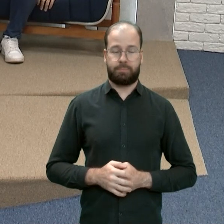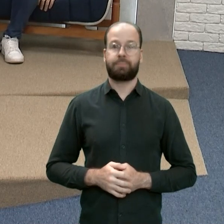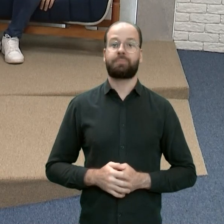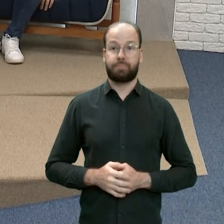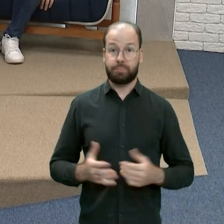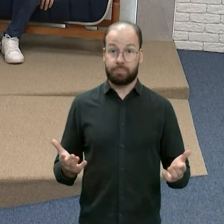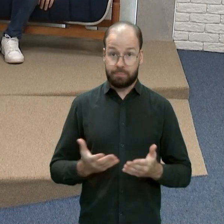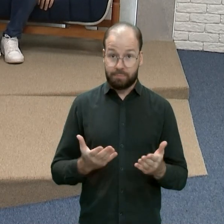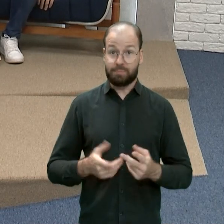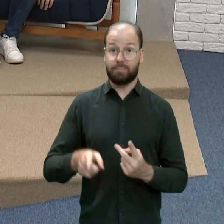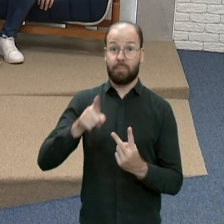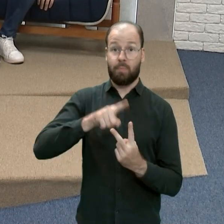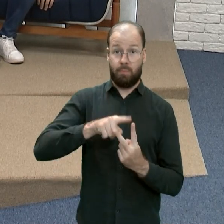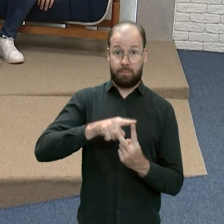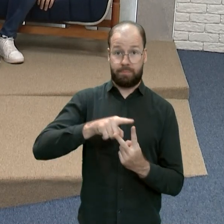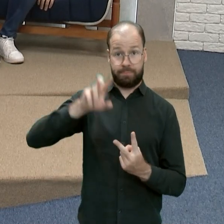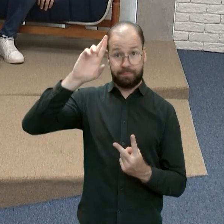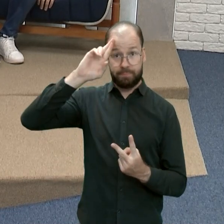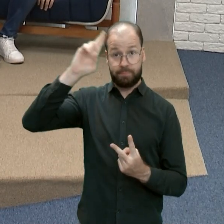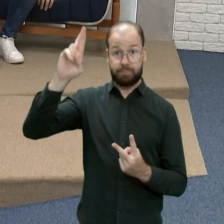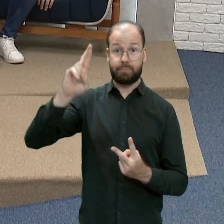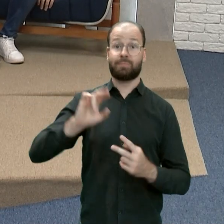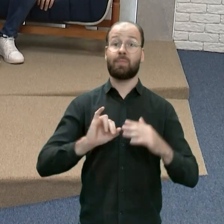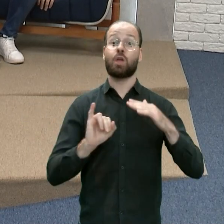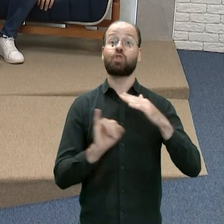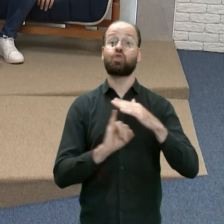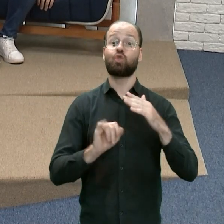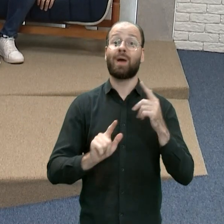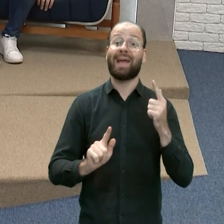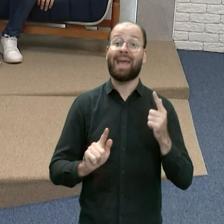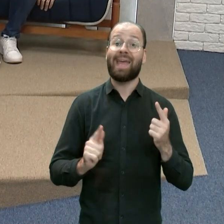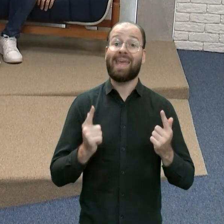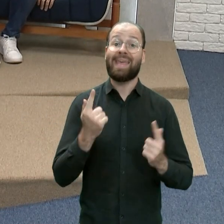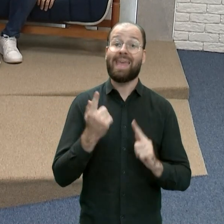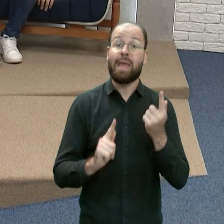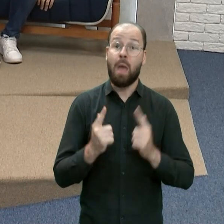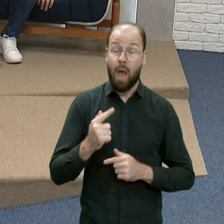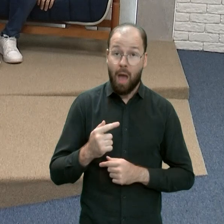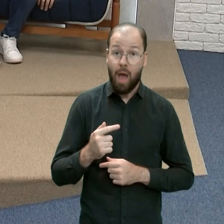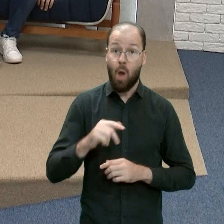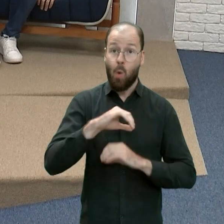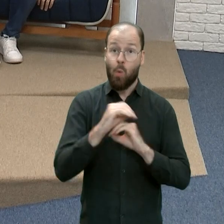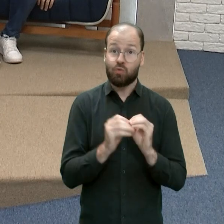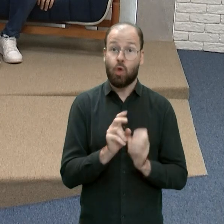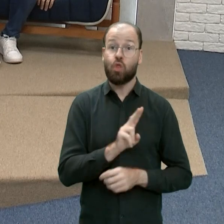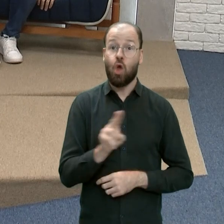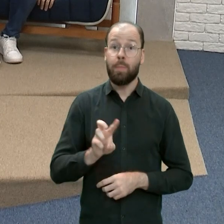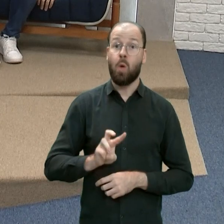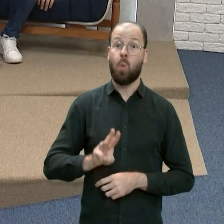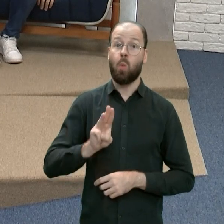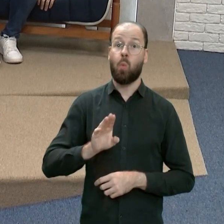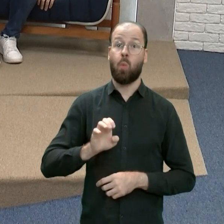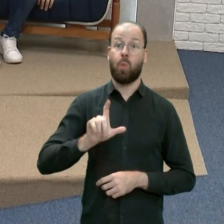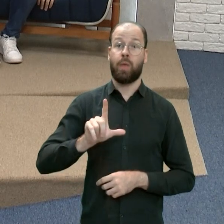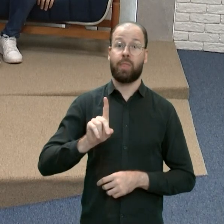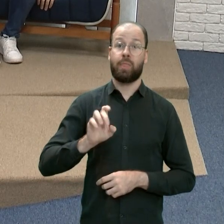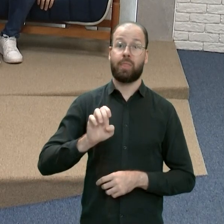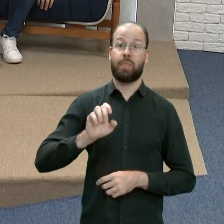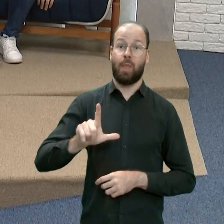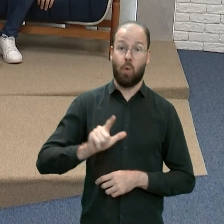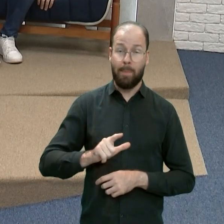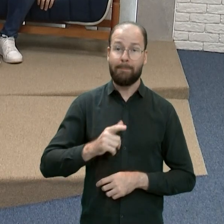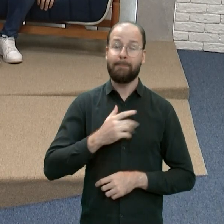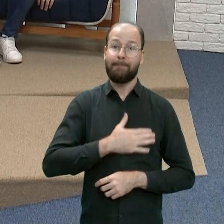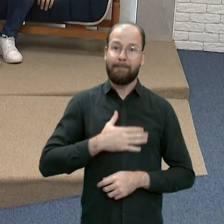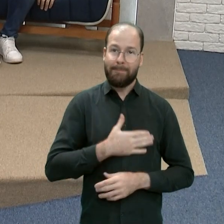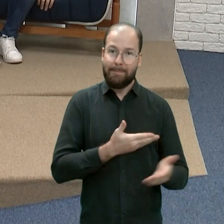diretor do Instituto de Química da UFG, Wendel Coutro. Seja muito bem-vindo, Wendel. Muito obrigado. Prazer tê-lo aqui. E